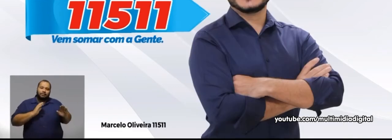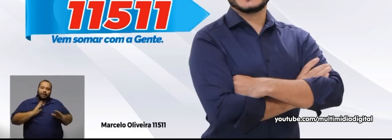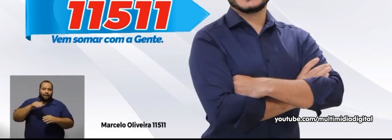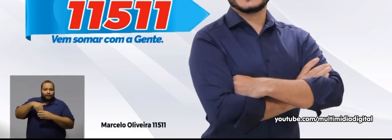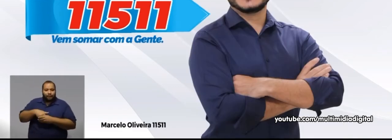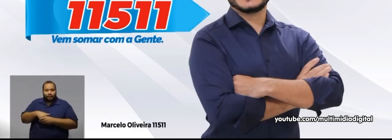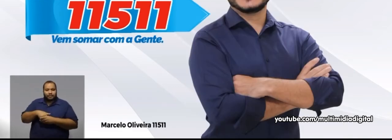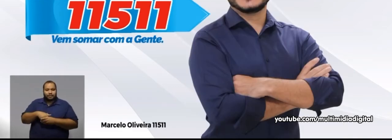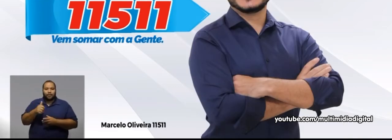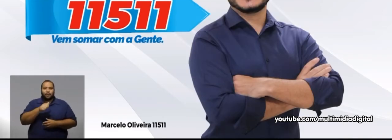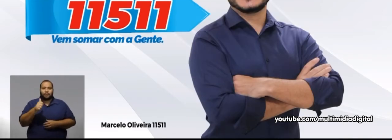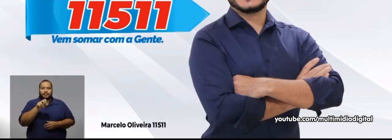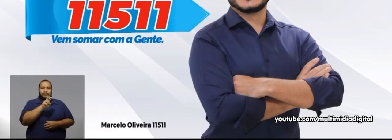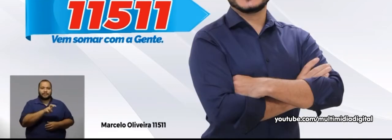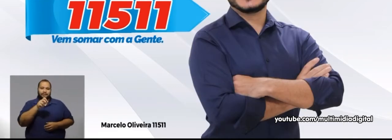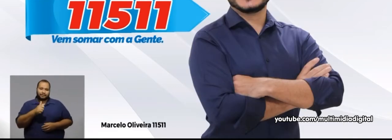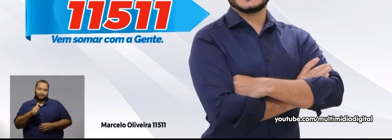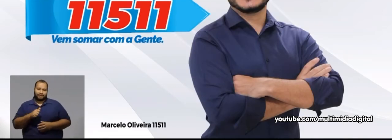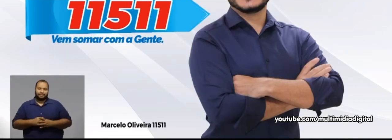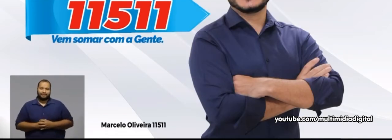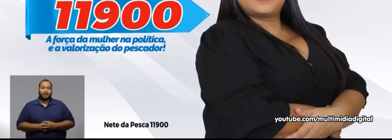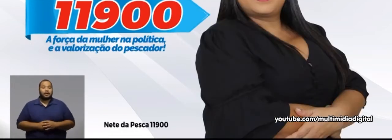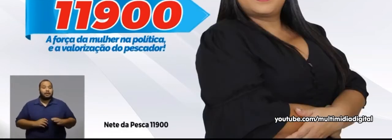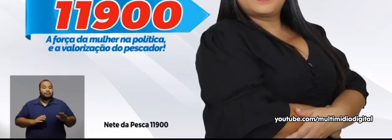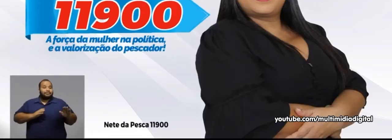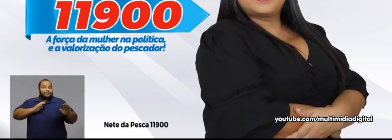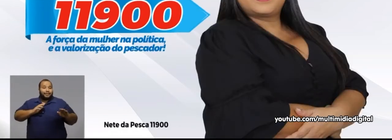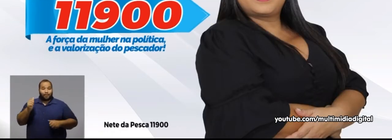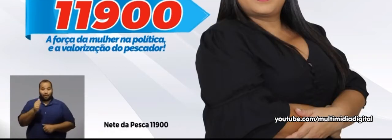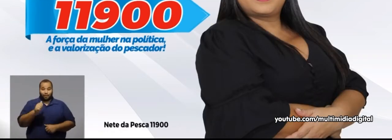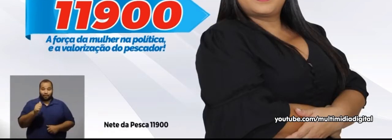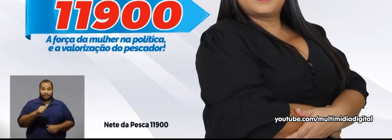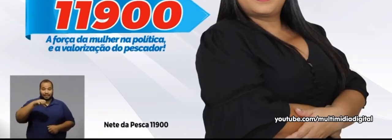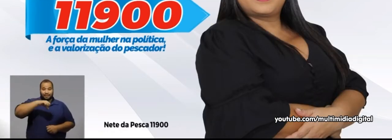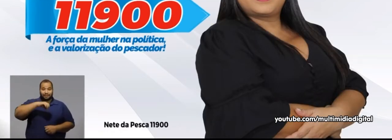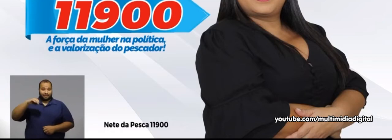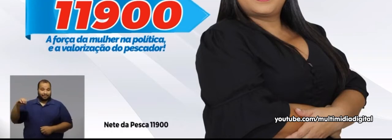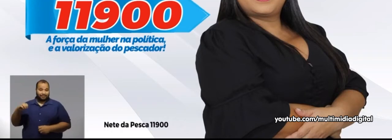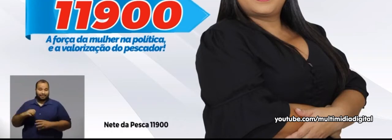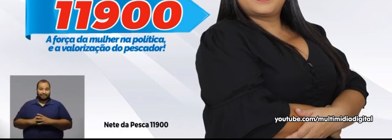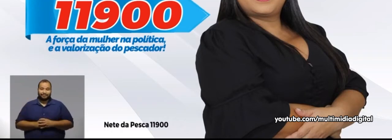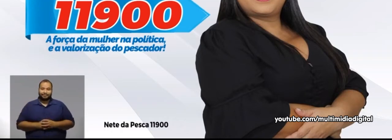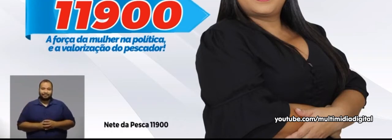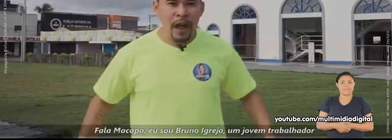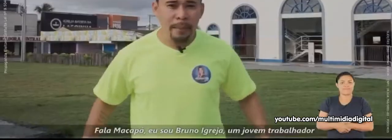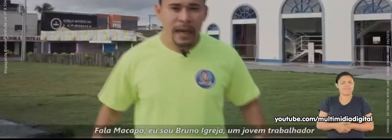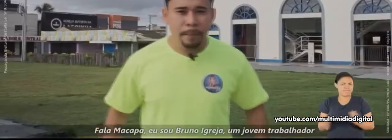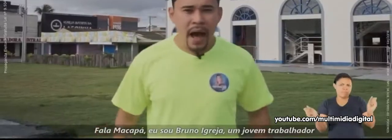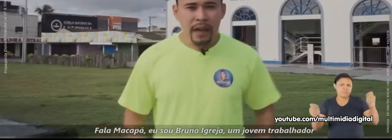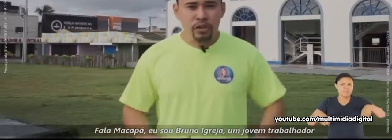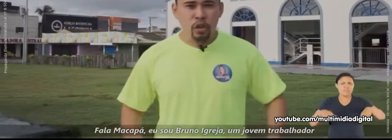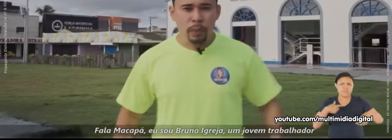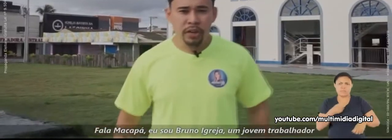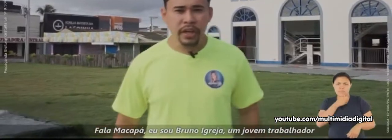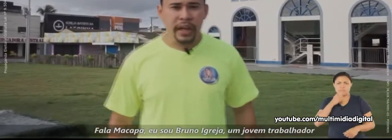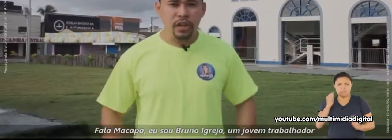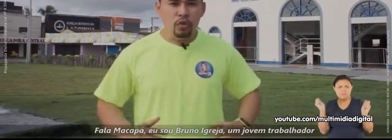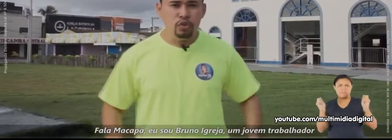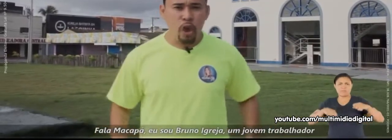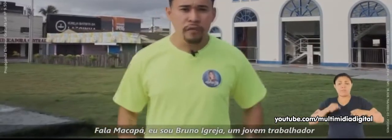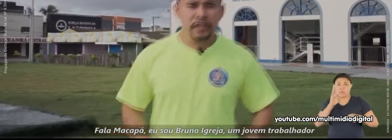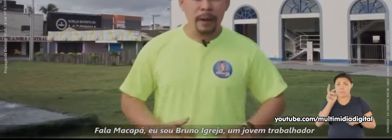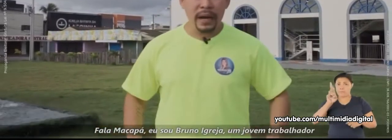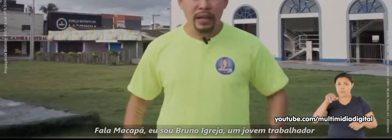Marcelo Oliveira, 11-511. Net da Pesca, 11-900. Fala Macapá! Eu sou Bruno